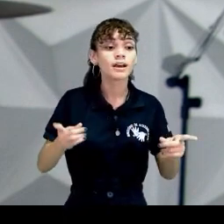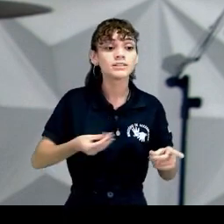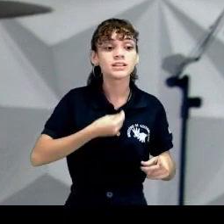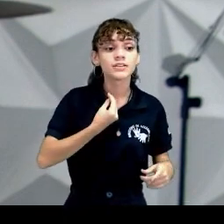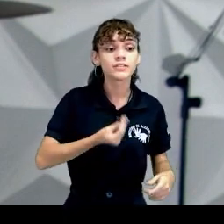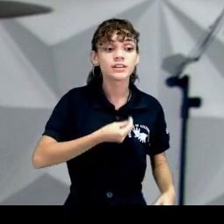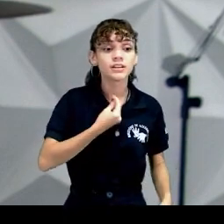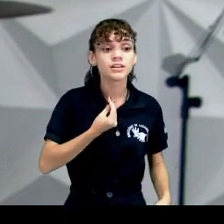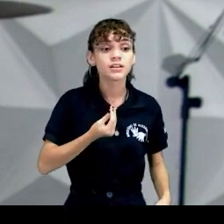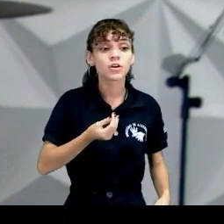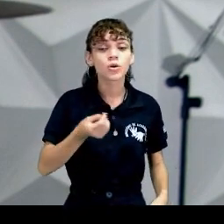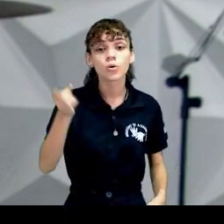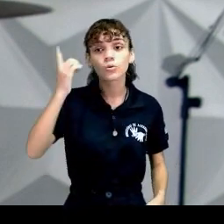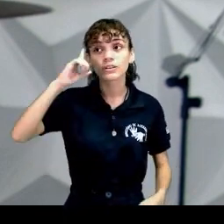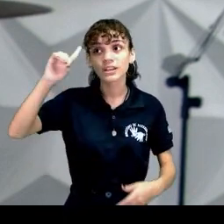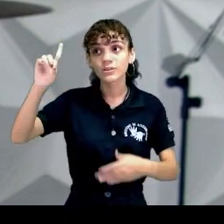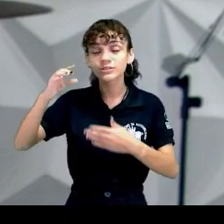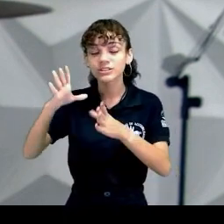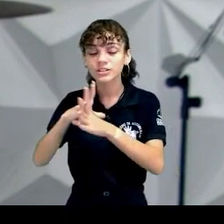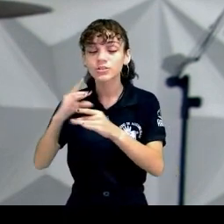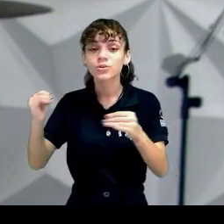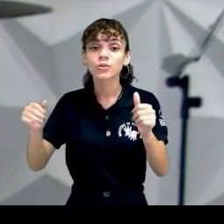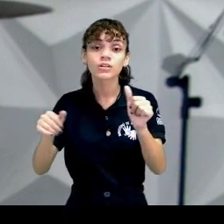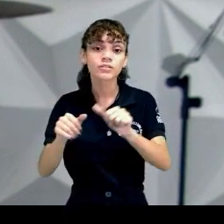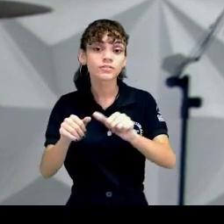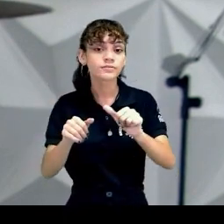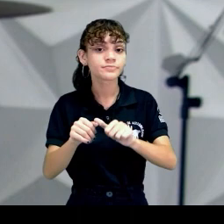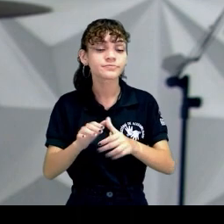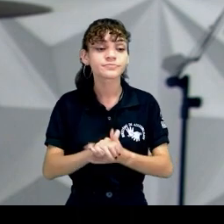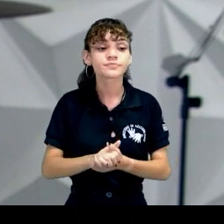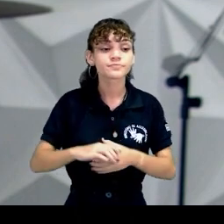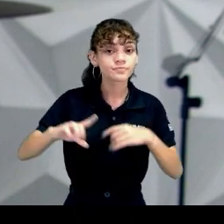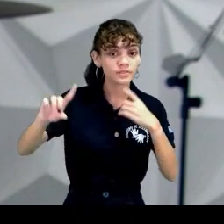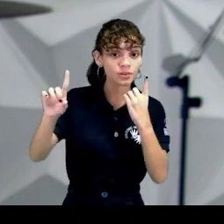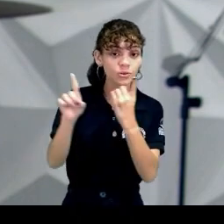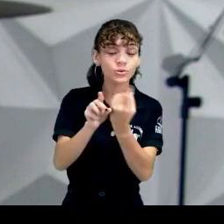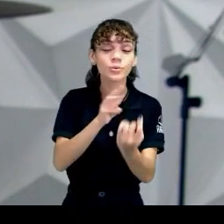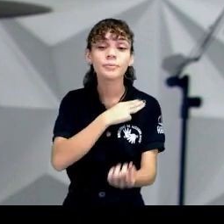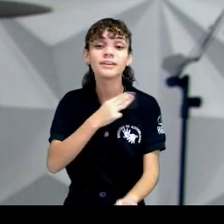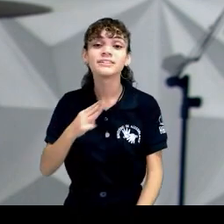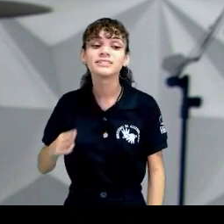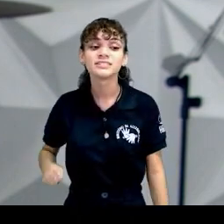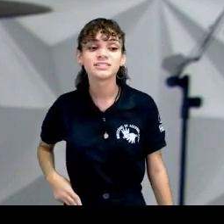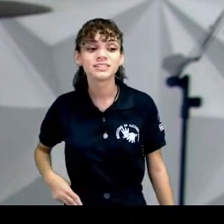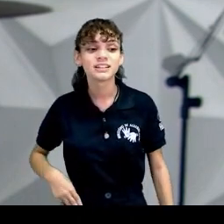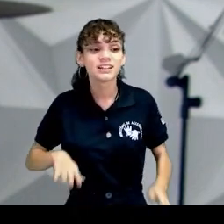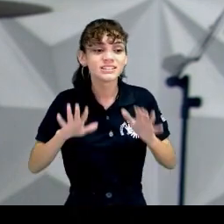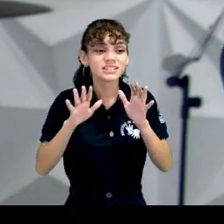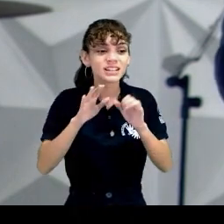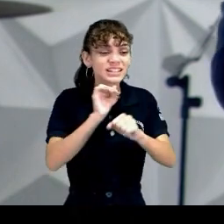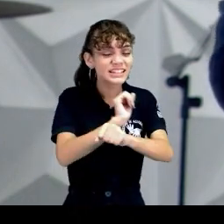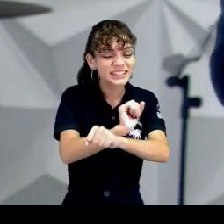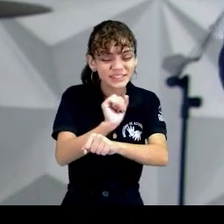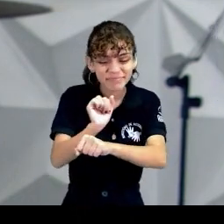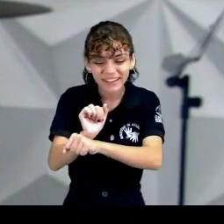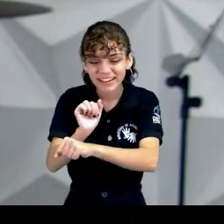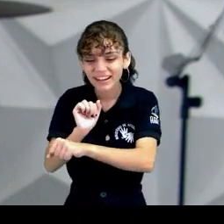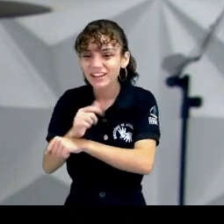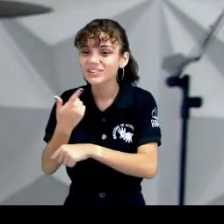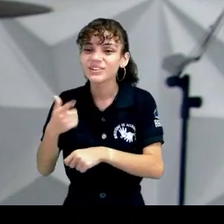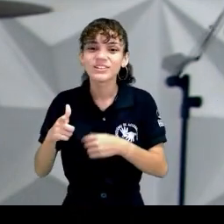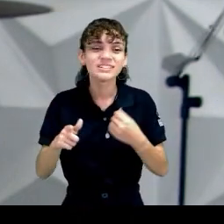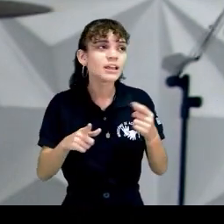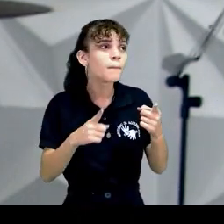o Messias tão esperado, então não tinha motivo para continuar esperando. Ele volta correndo. A segunda atitude que eu percebo é